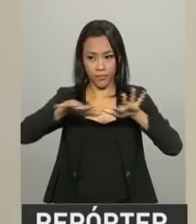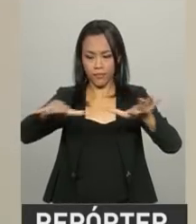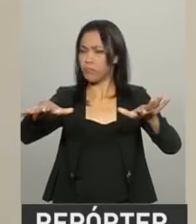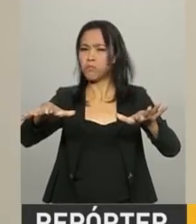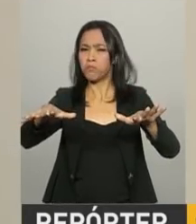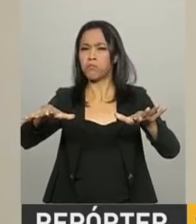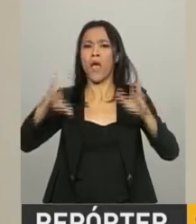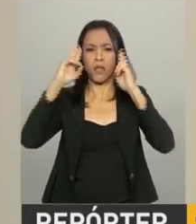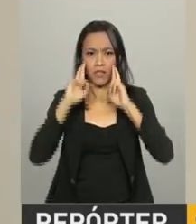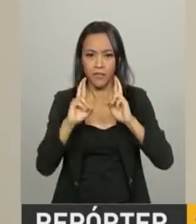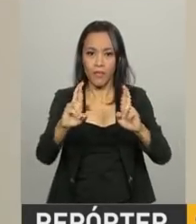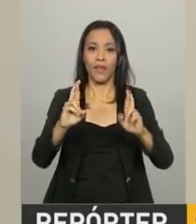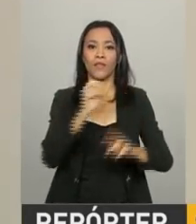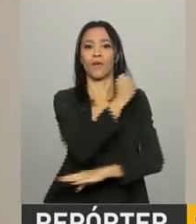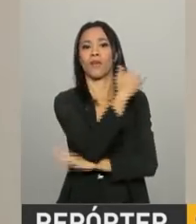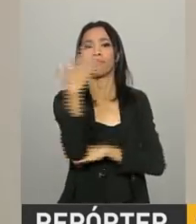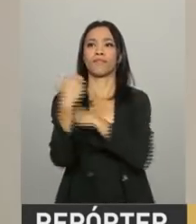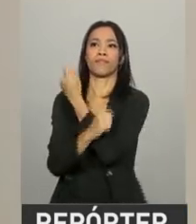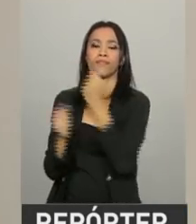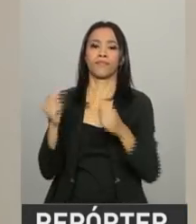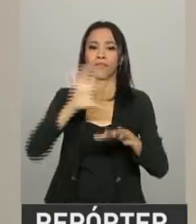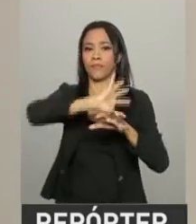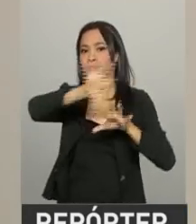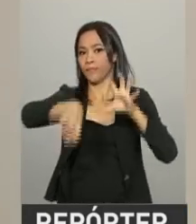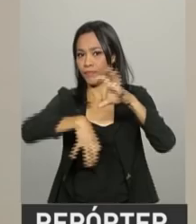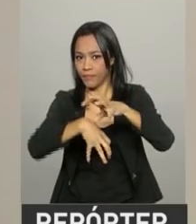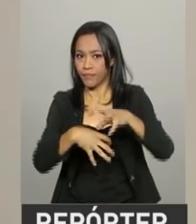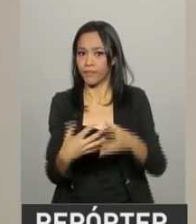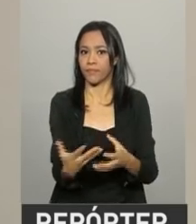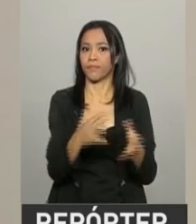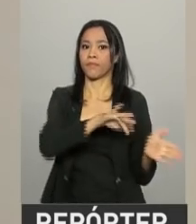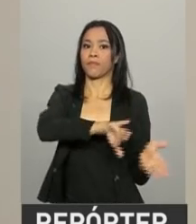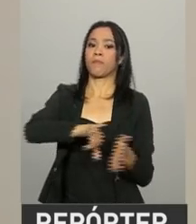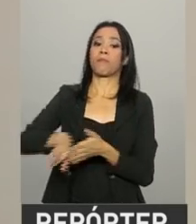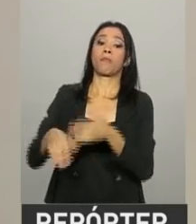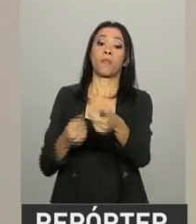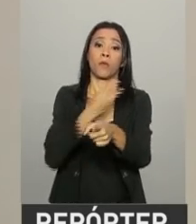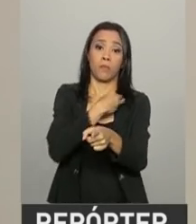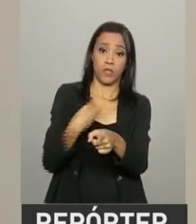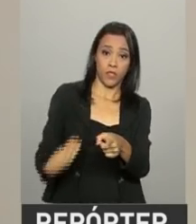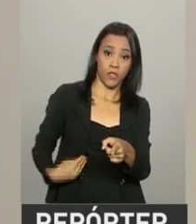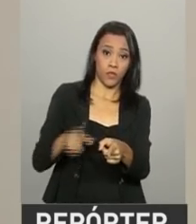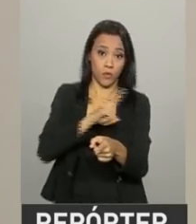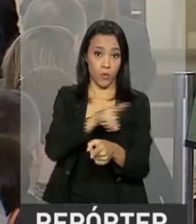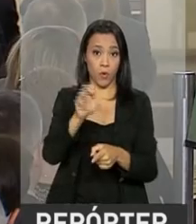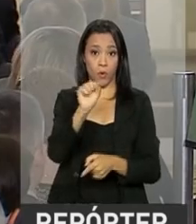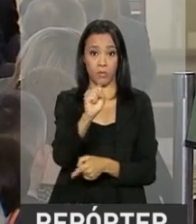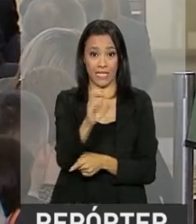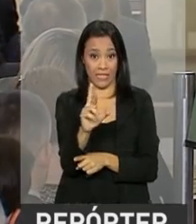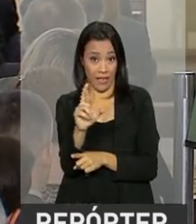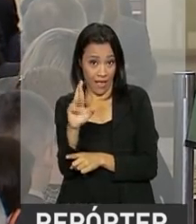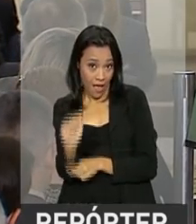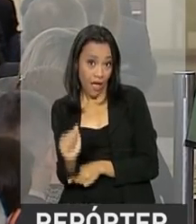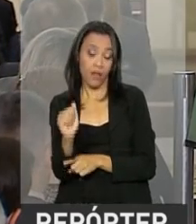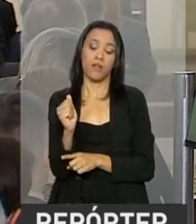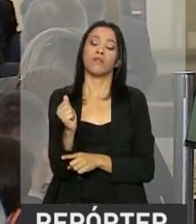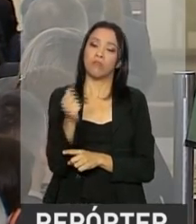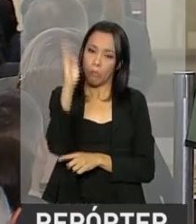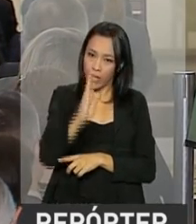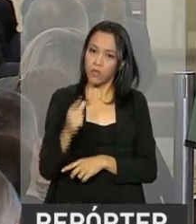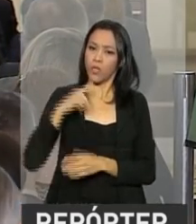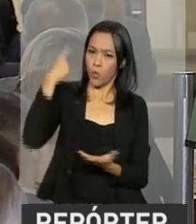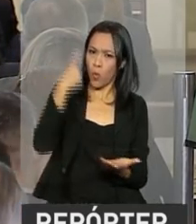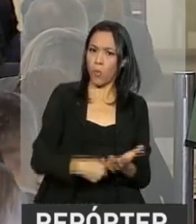e integração ao meio ambiente. O ministro das Relações Exteriores, José Serra, disse que o Brasil tem papel de liderança